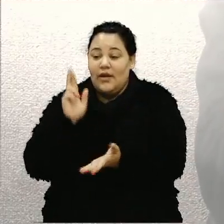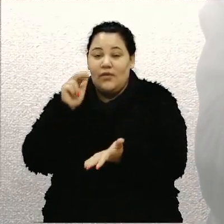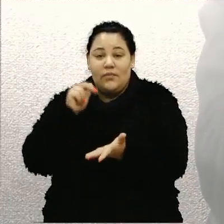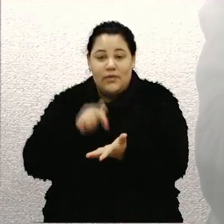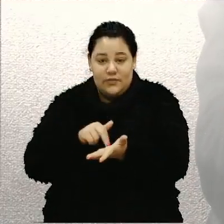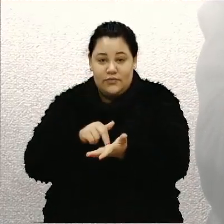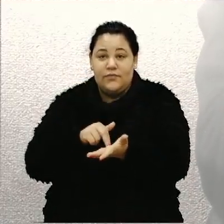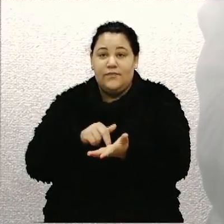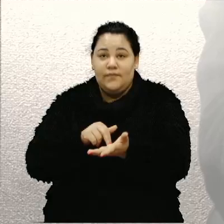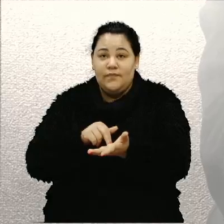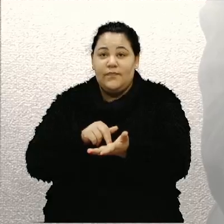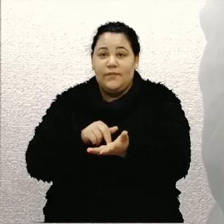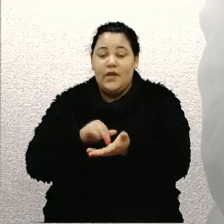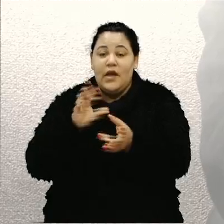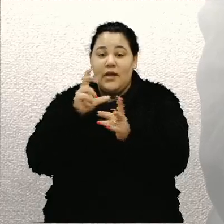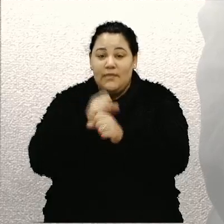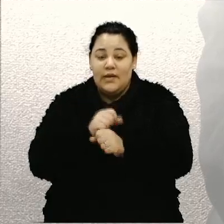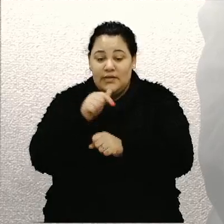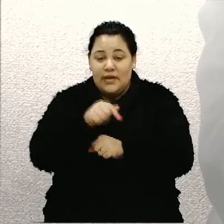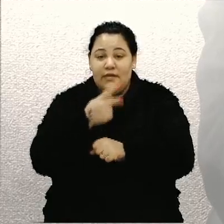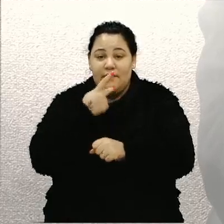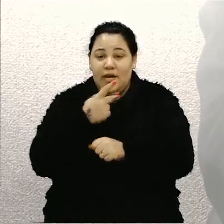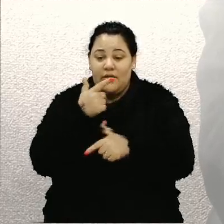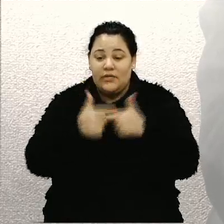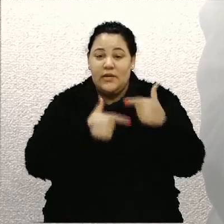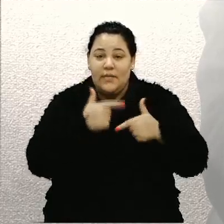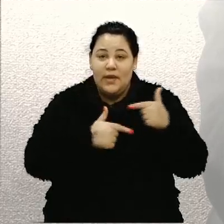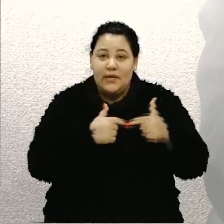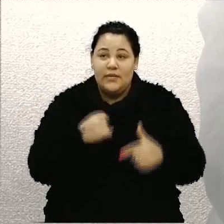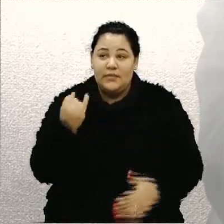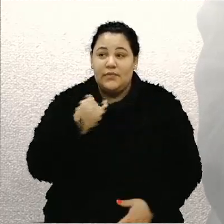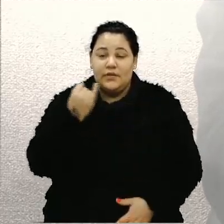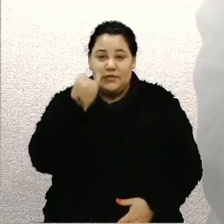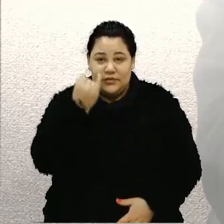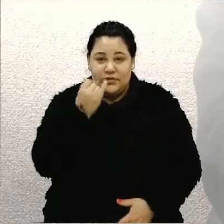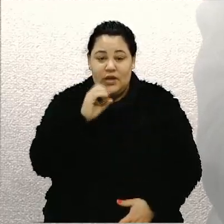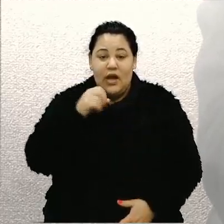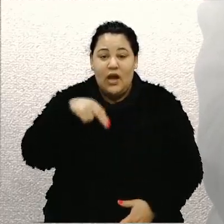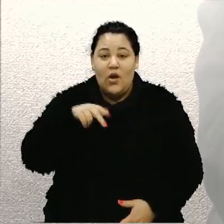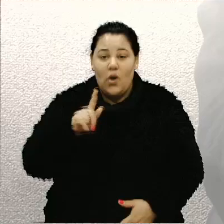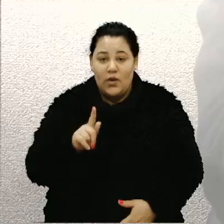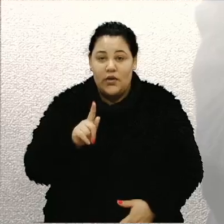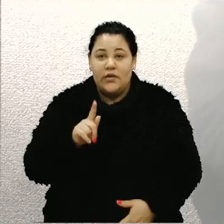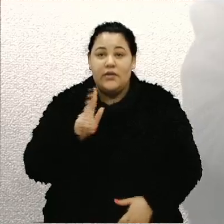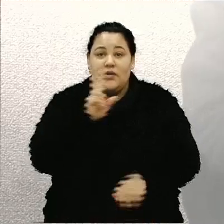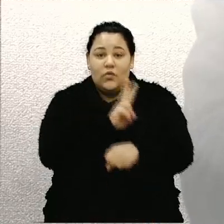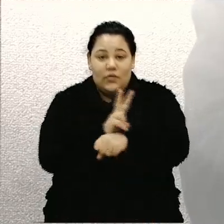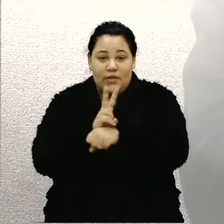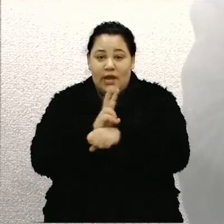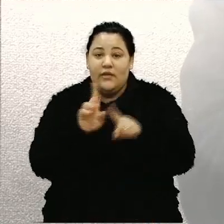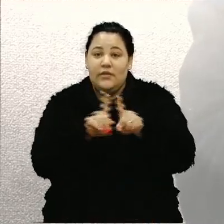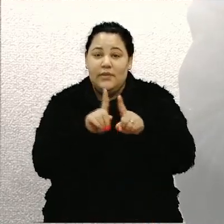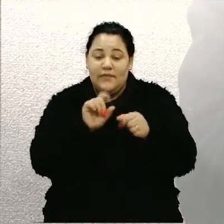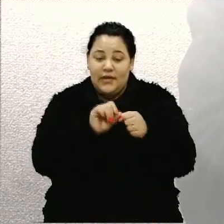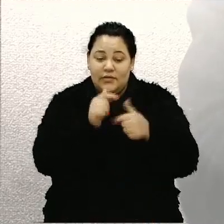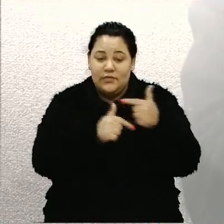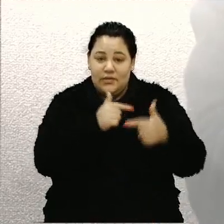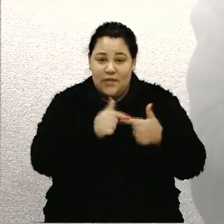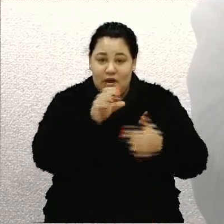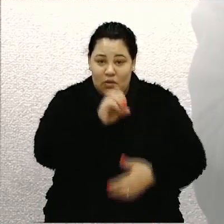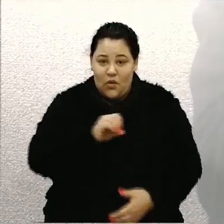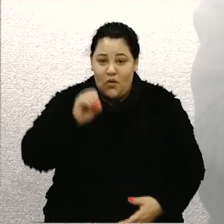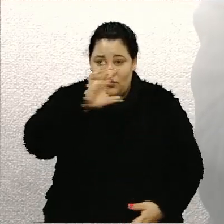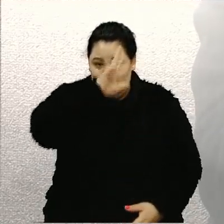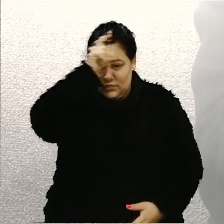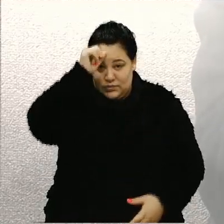animais. E aqui destacar o trabalho importante das ONGs, o trabalho das cuidadoras, que fazem um trabalho de excelência fundamental para o município, mas